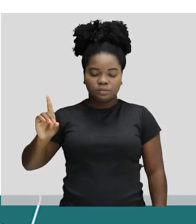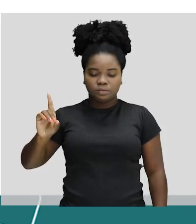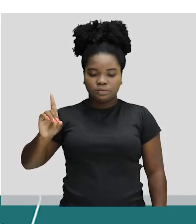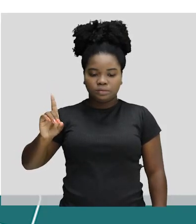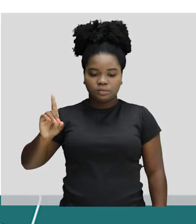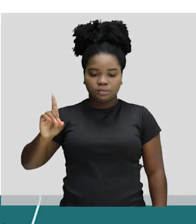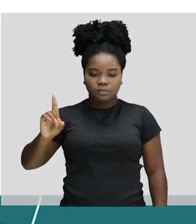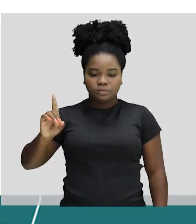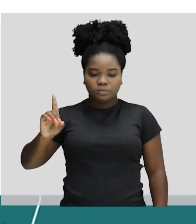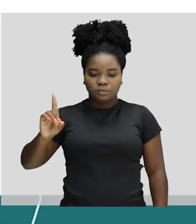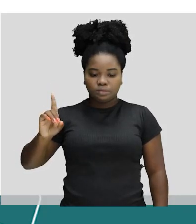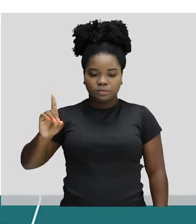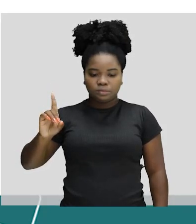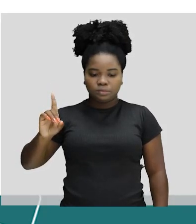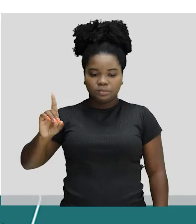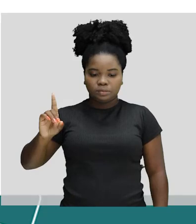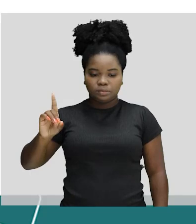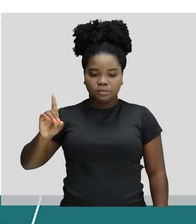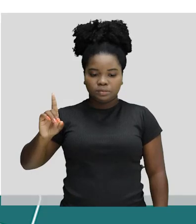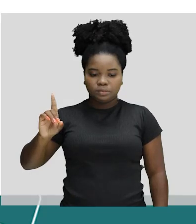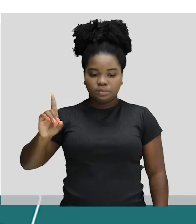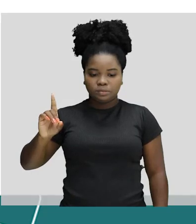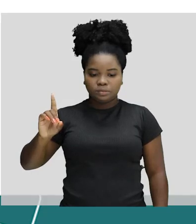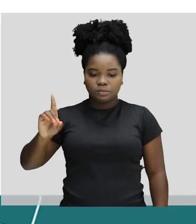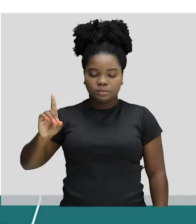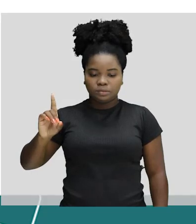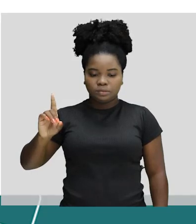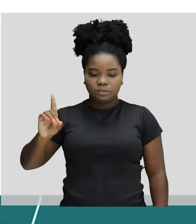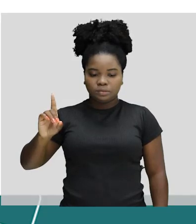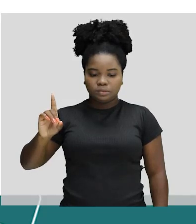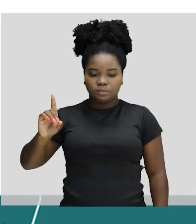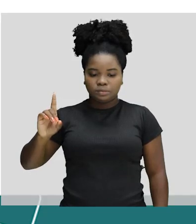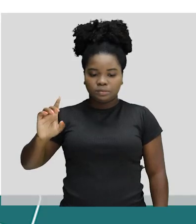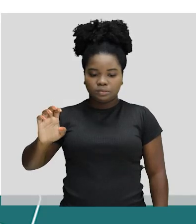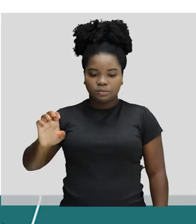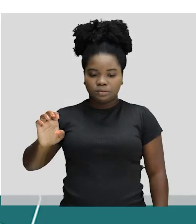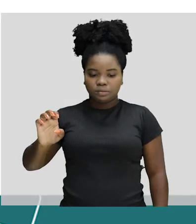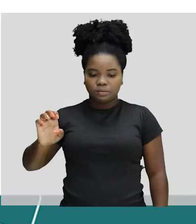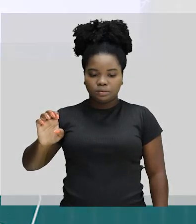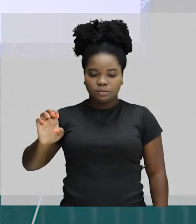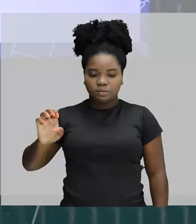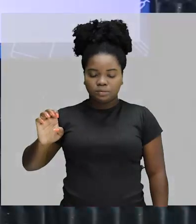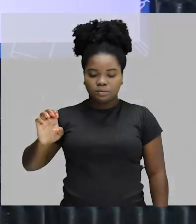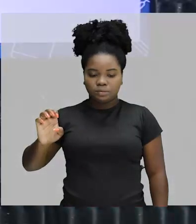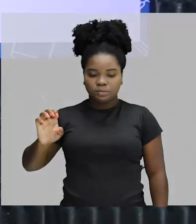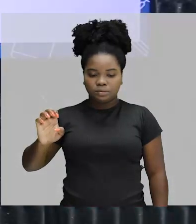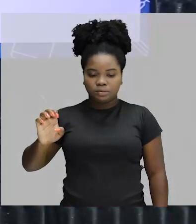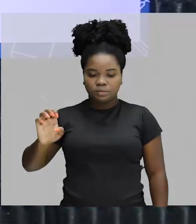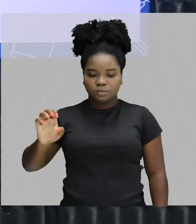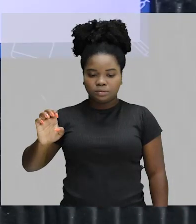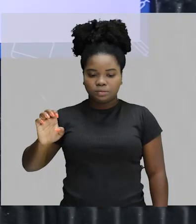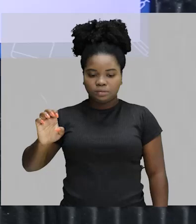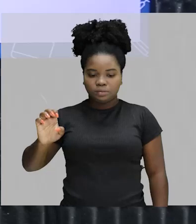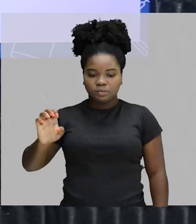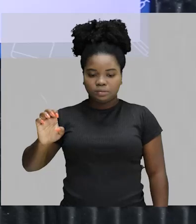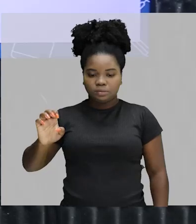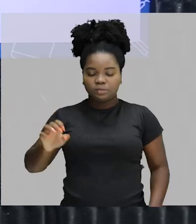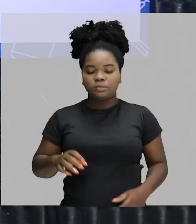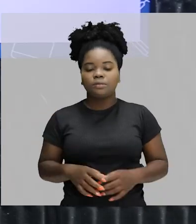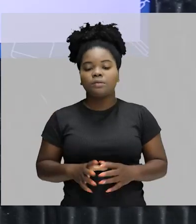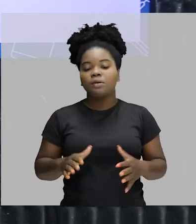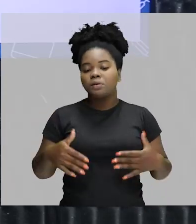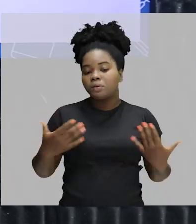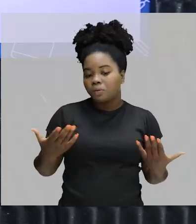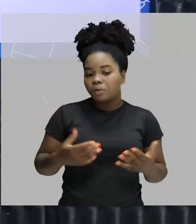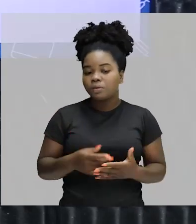doce, docílimo. Letra D, triste, tristíssimo. Letra E, fácil, facílimo, né? Qual